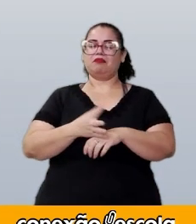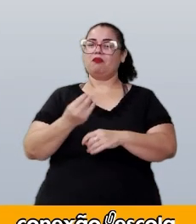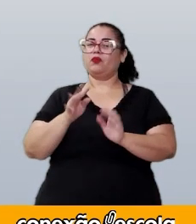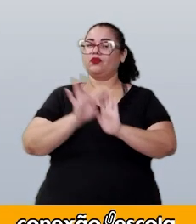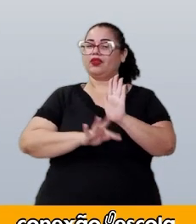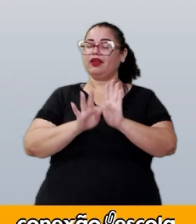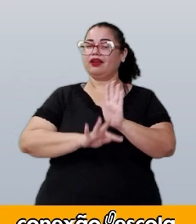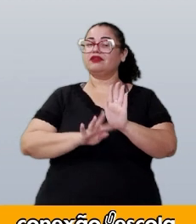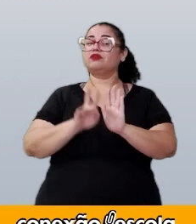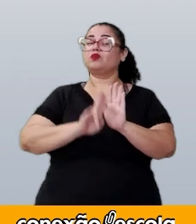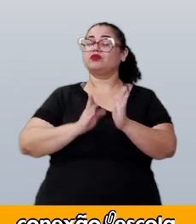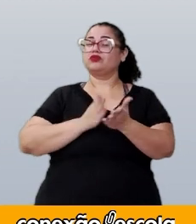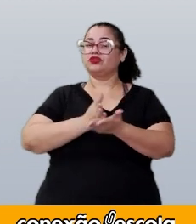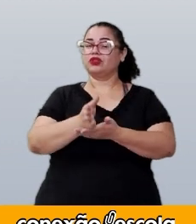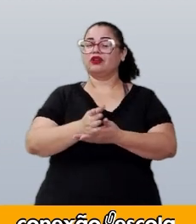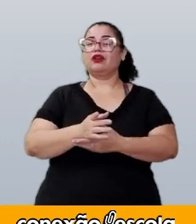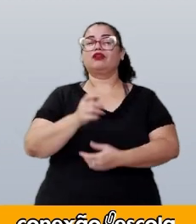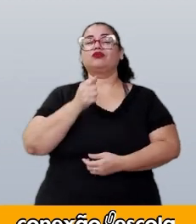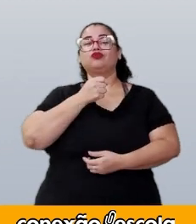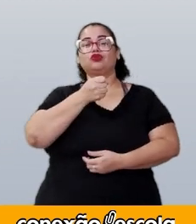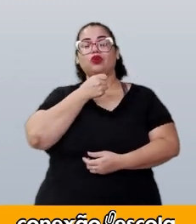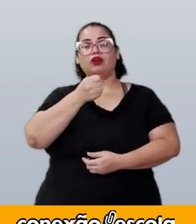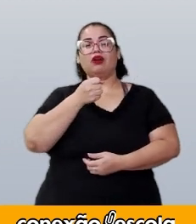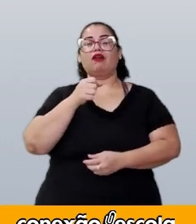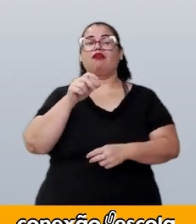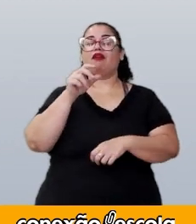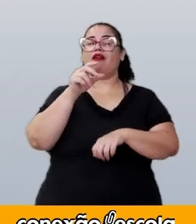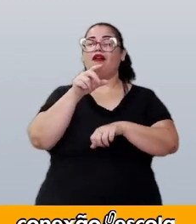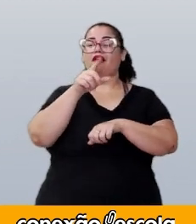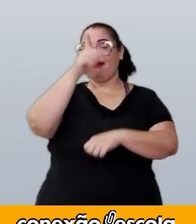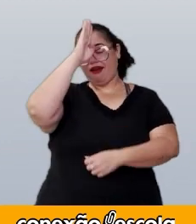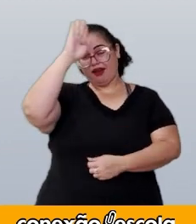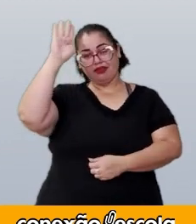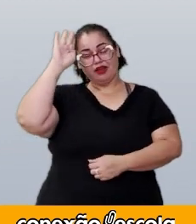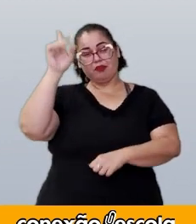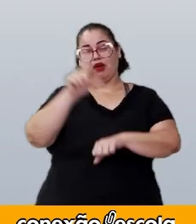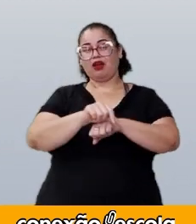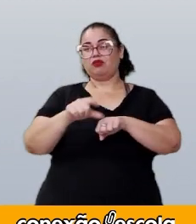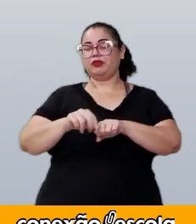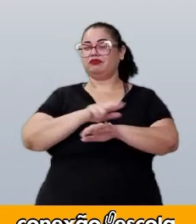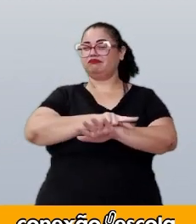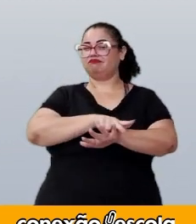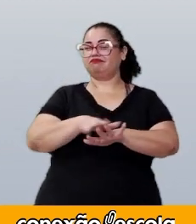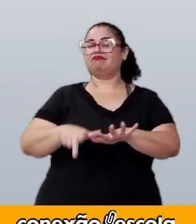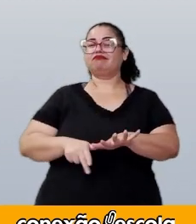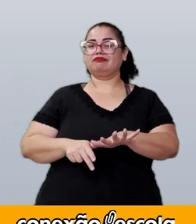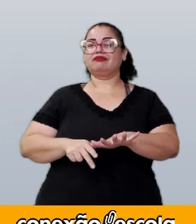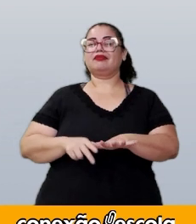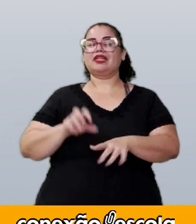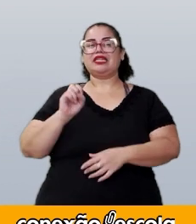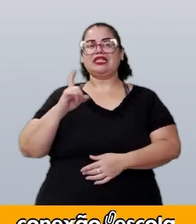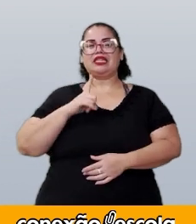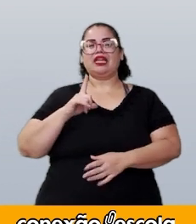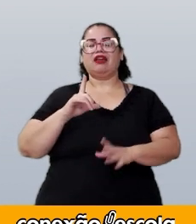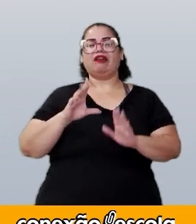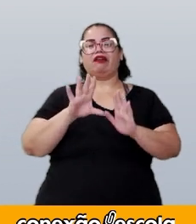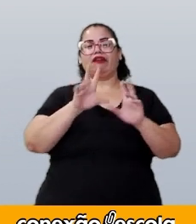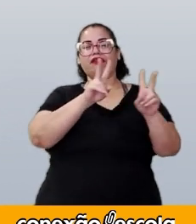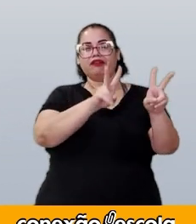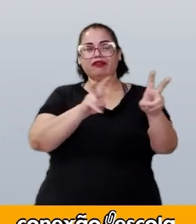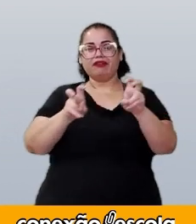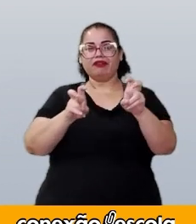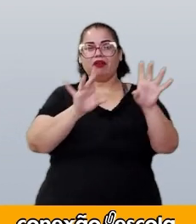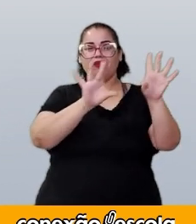em textos jornalísticos, acadêmicos, argumentativos, entre outros, quando há uma cópia fiel de